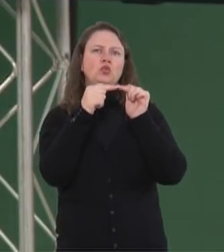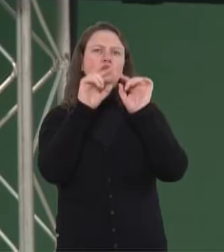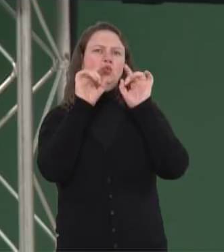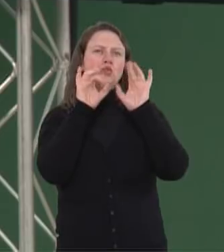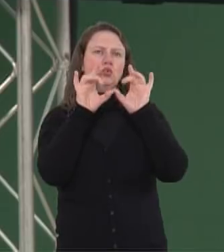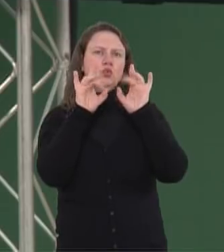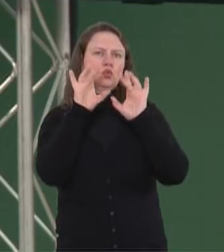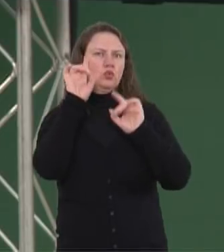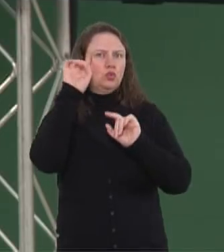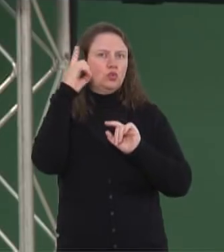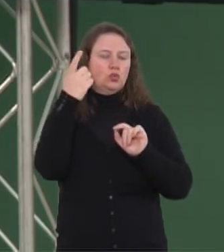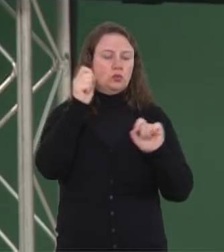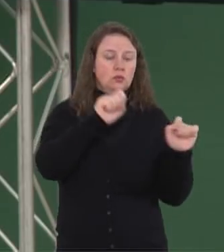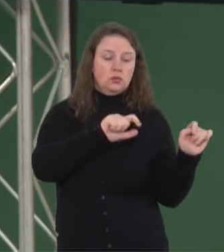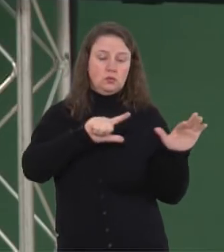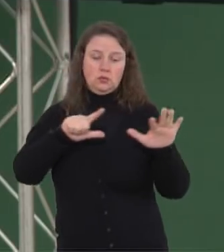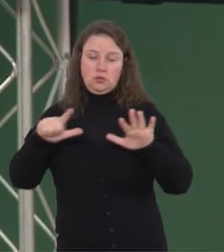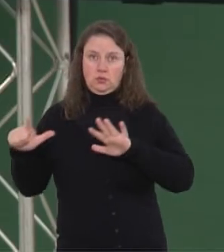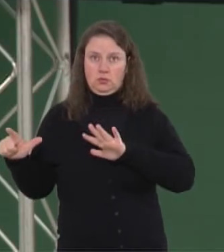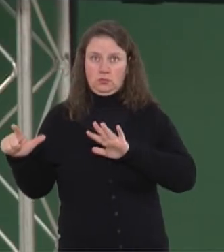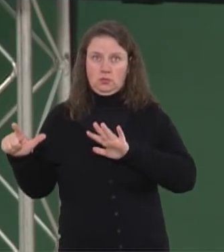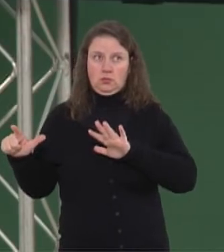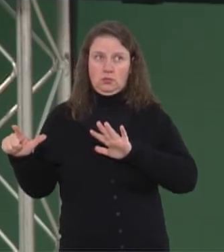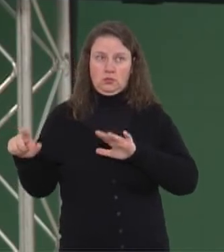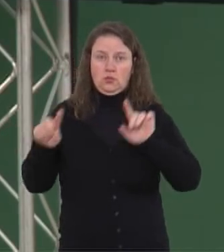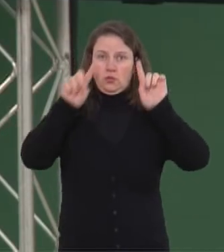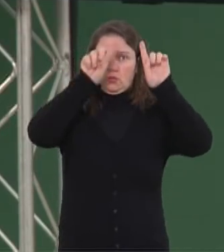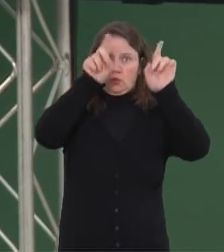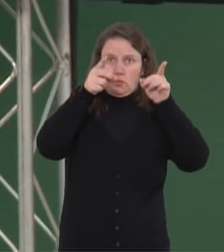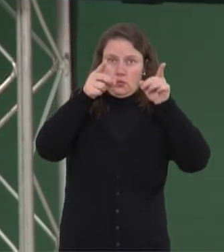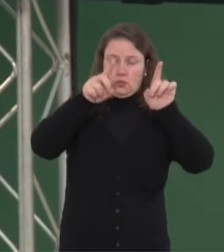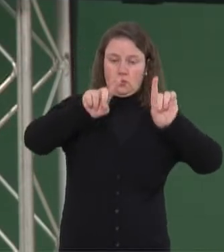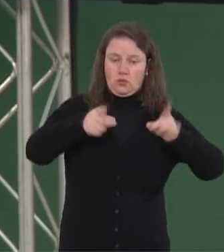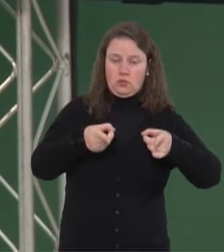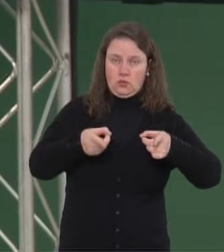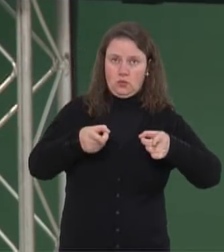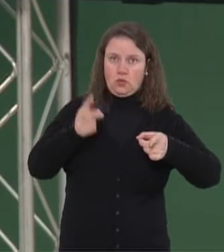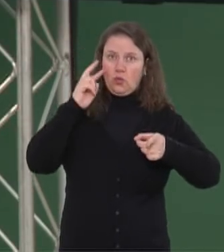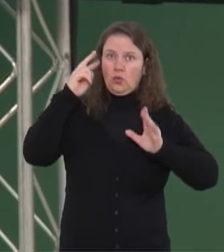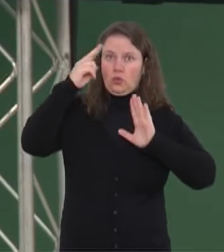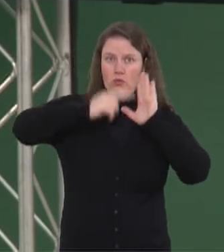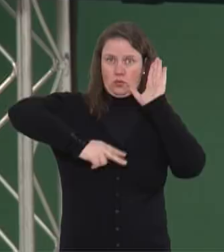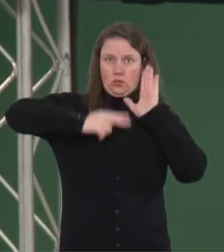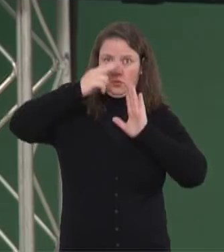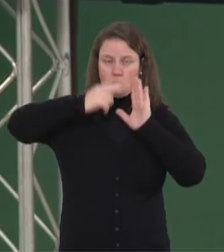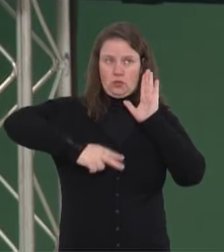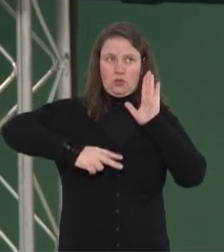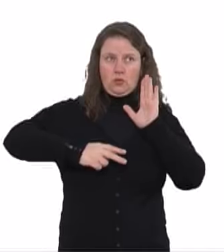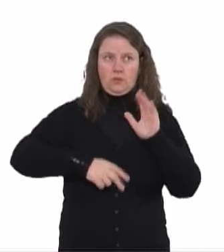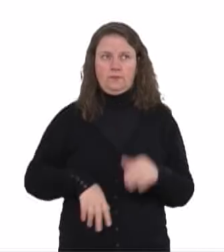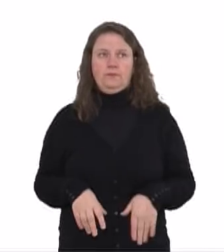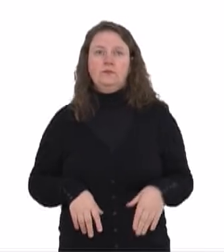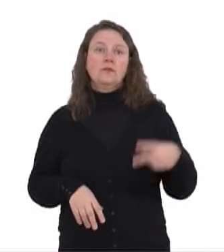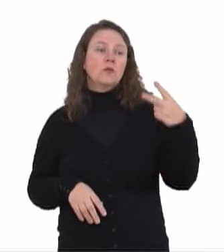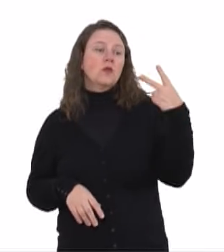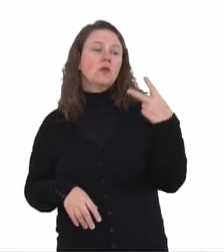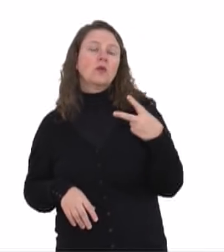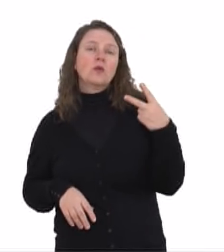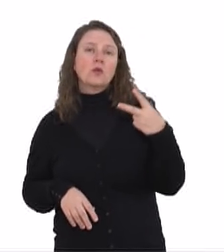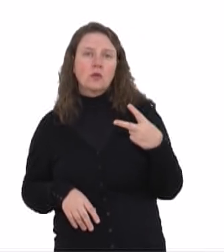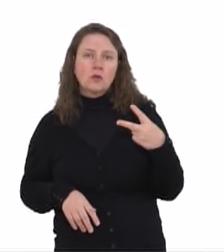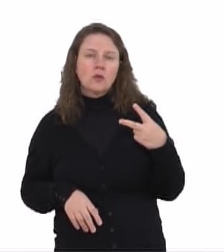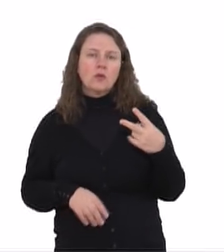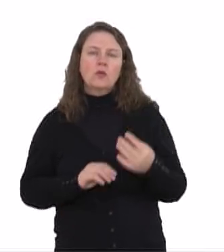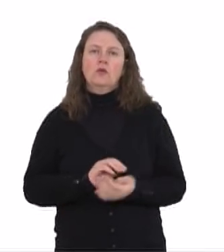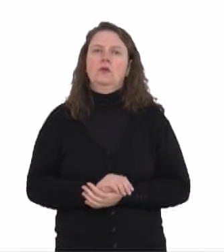os dias da semana. Primeira ou segunda opção? Leiam lá com bastante atenção. E a questão